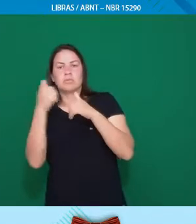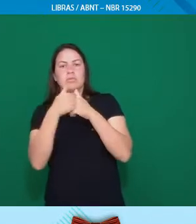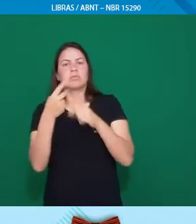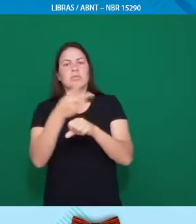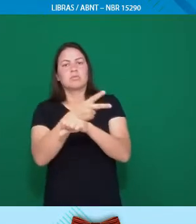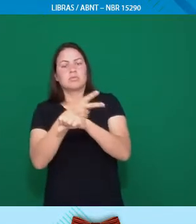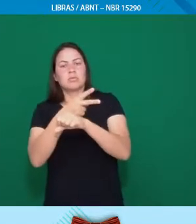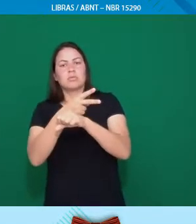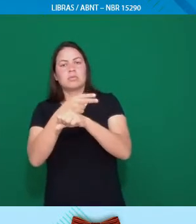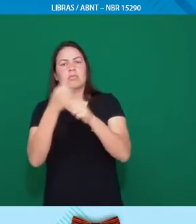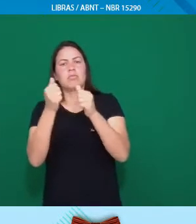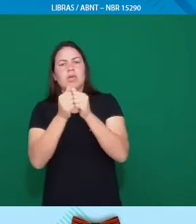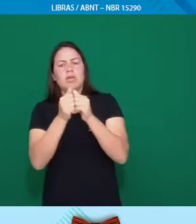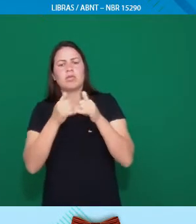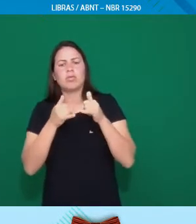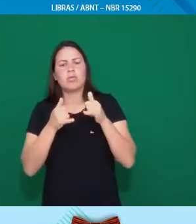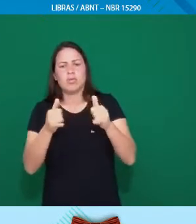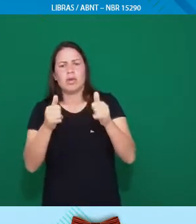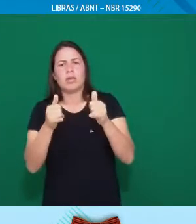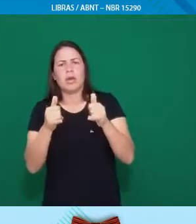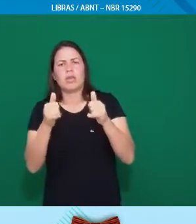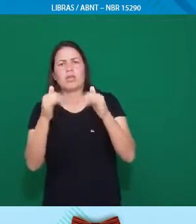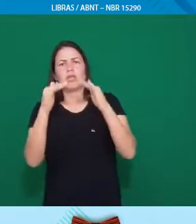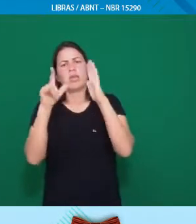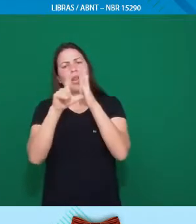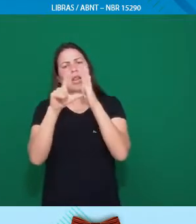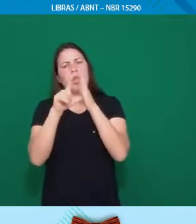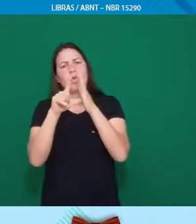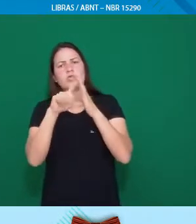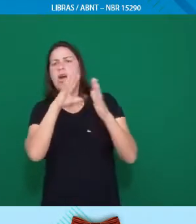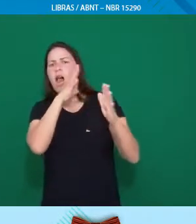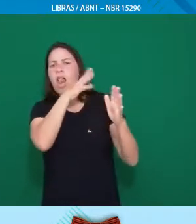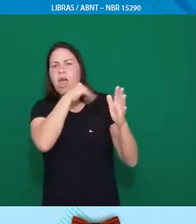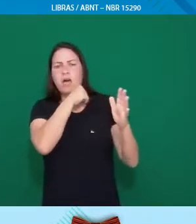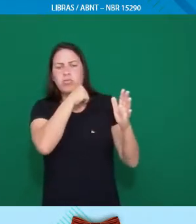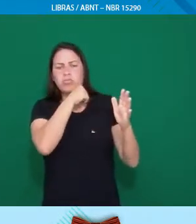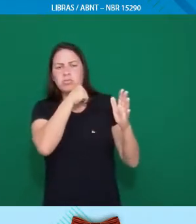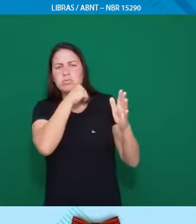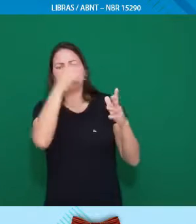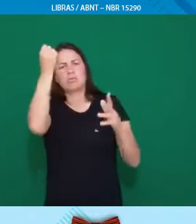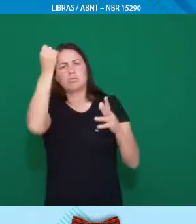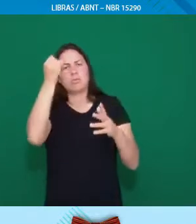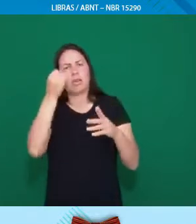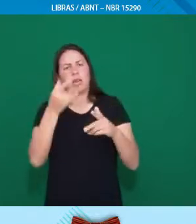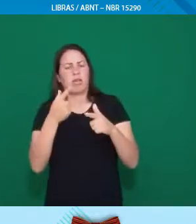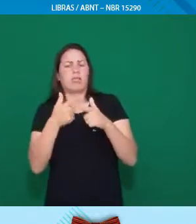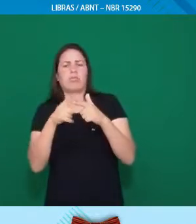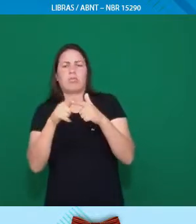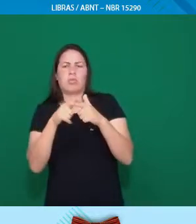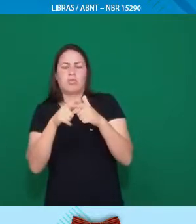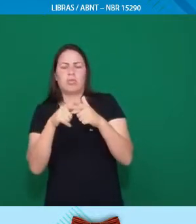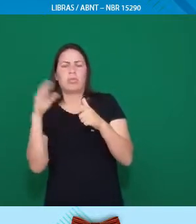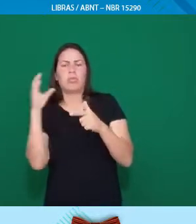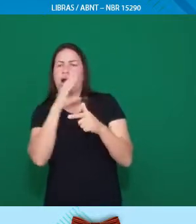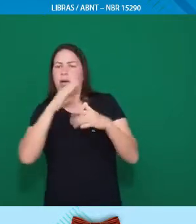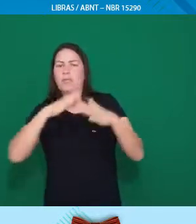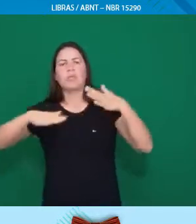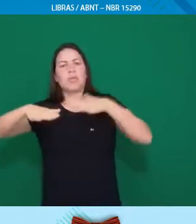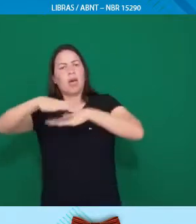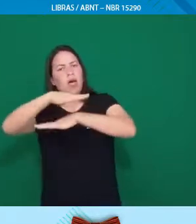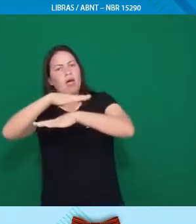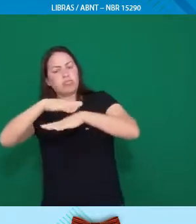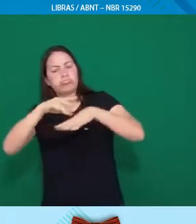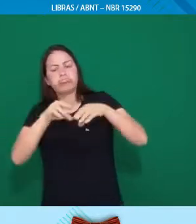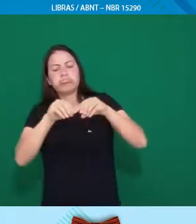moradores que para baixo no mercado tecido Leão nos relatando a situação desse terreno Então para que seja tomado